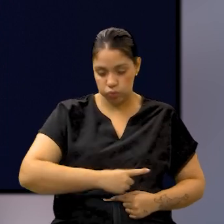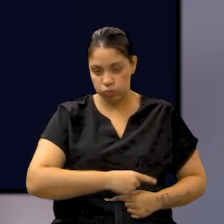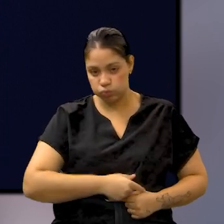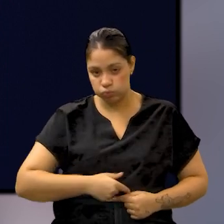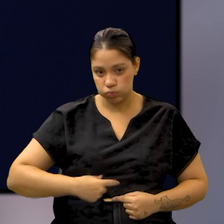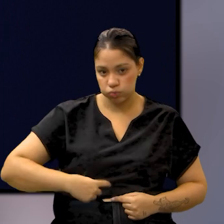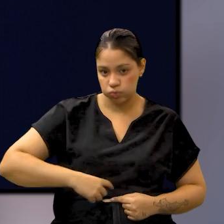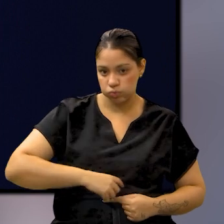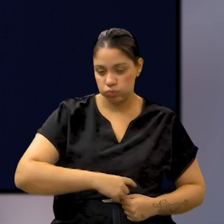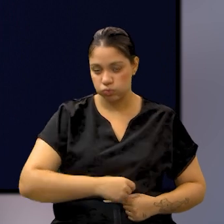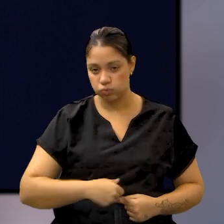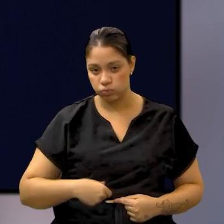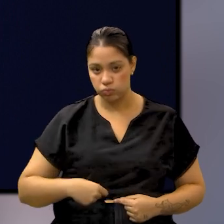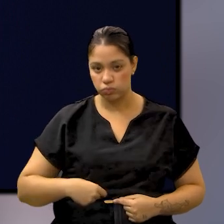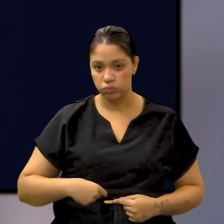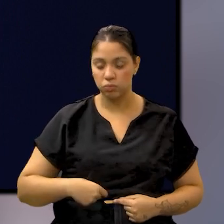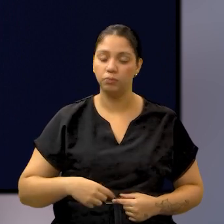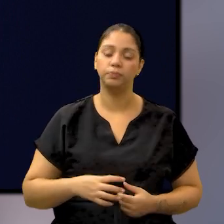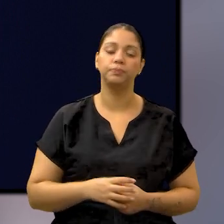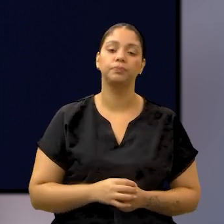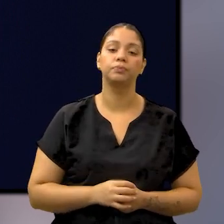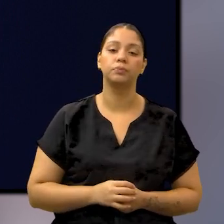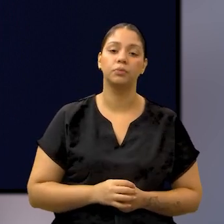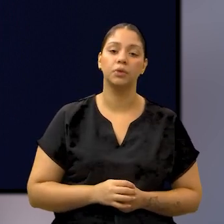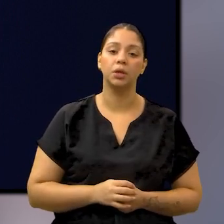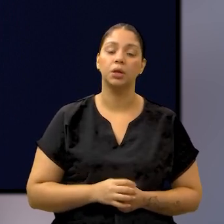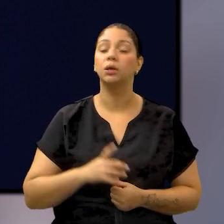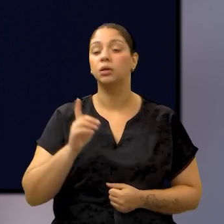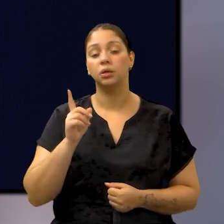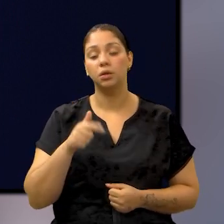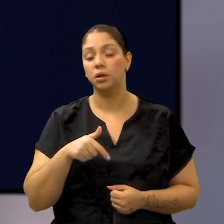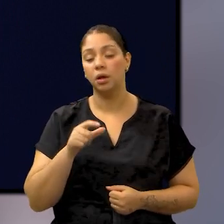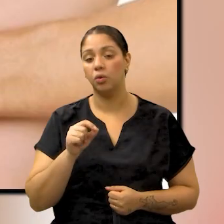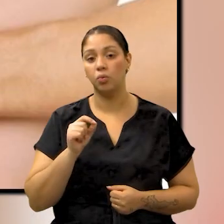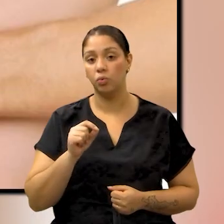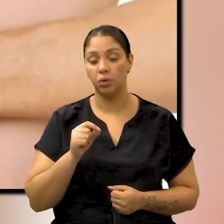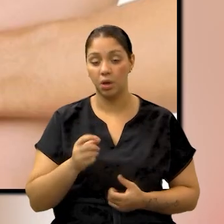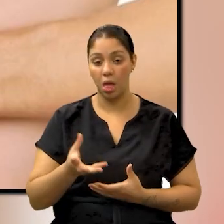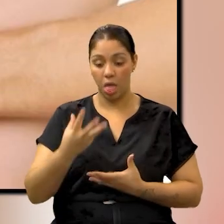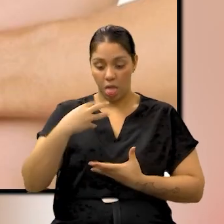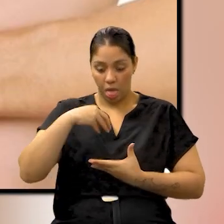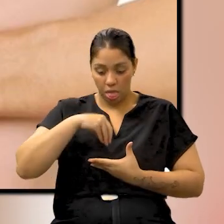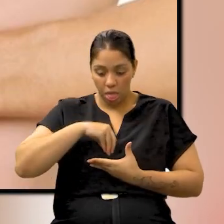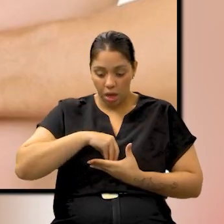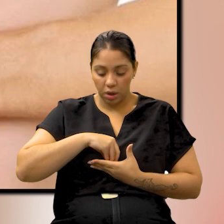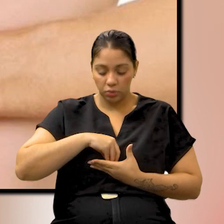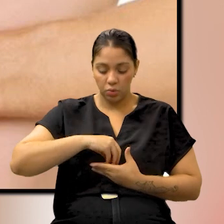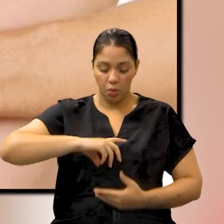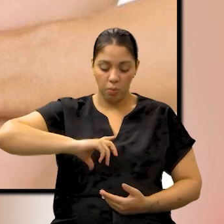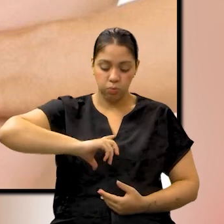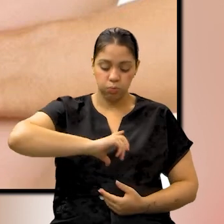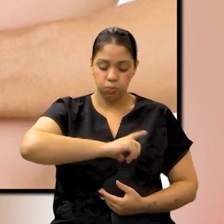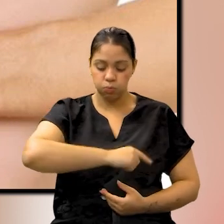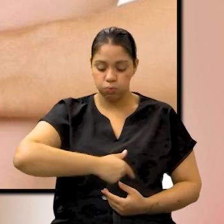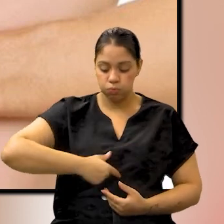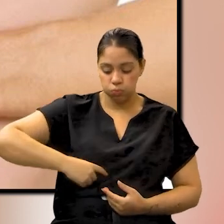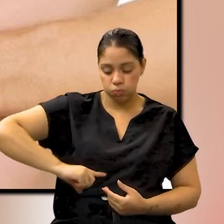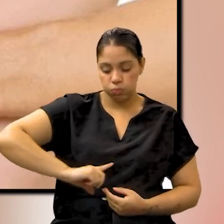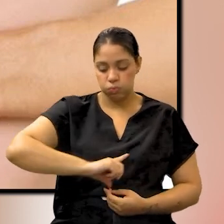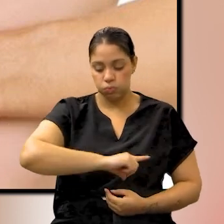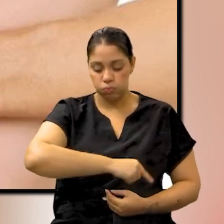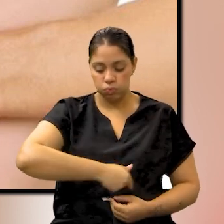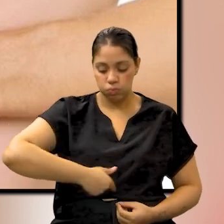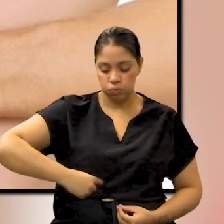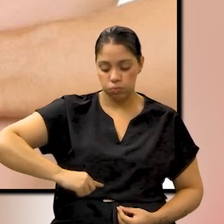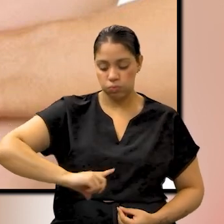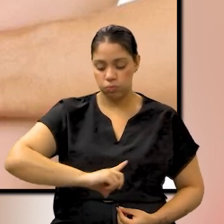é o maior volume ali ao longo do nosso abdômen, que é a porção mais interna do nosso intestino, pensando,